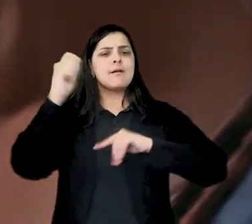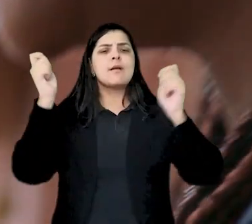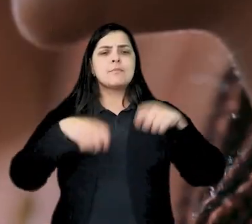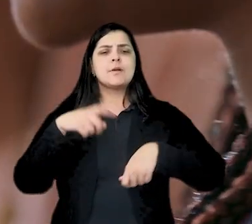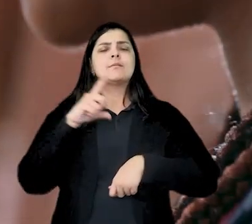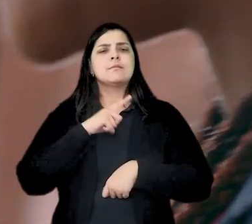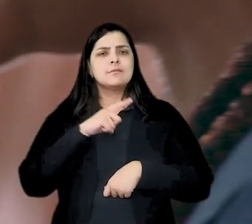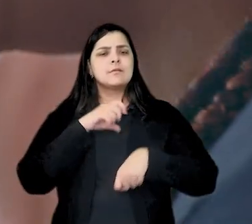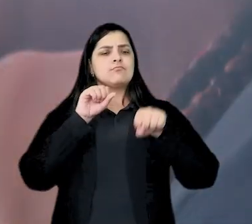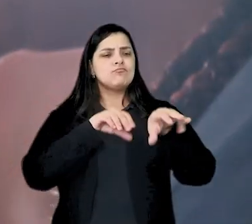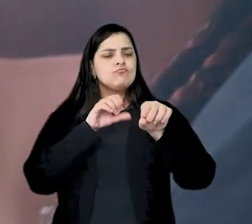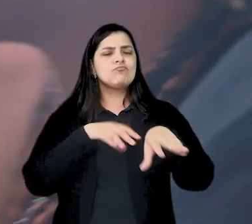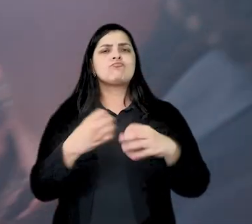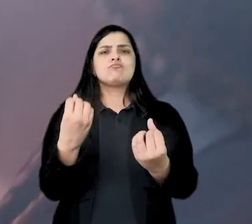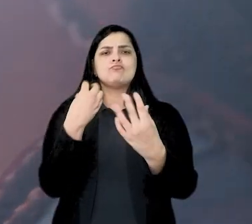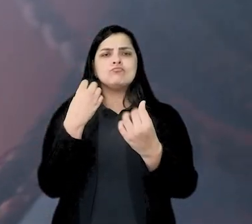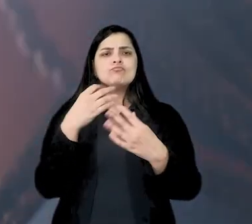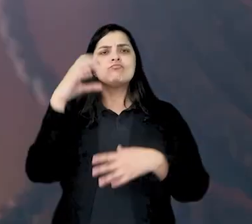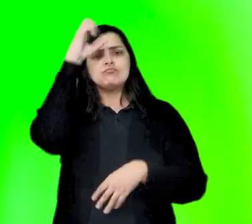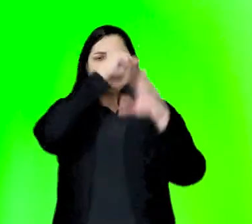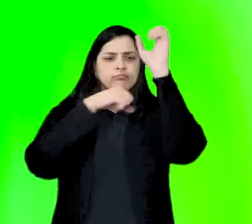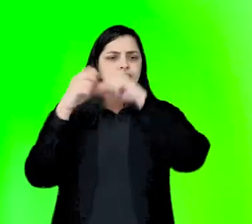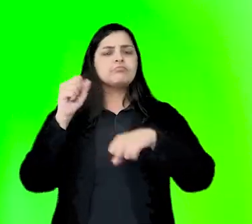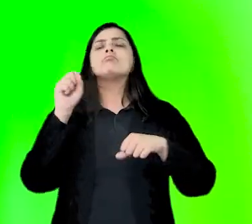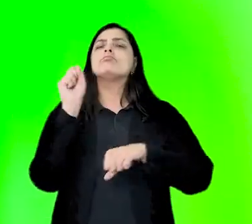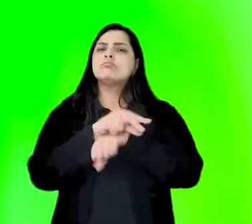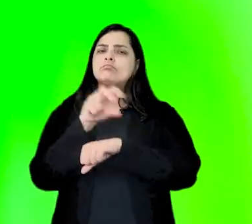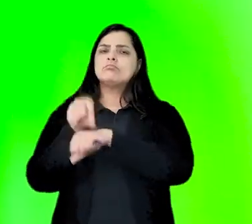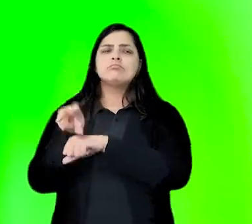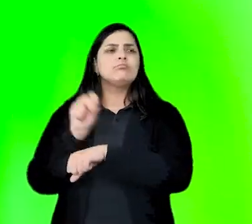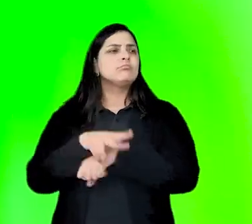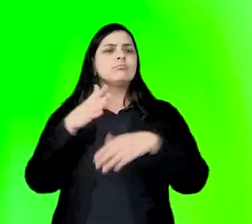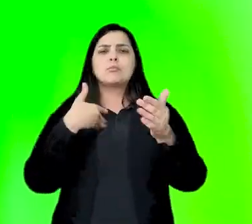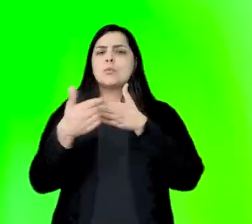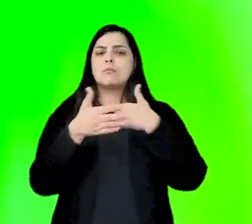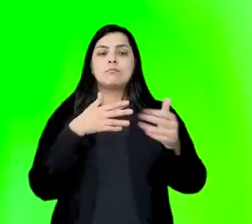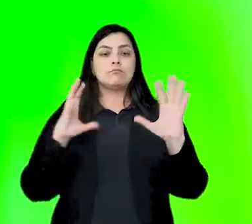estão capacitadas, estão se capacitando, estão prontas para exercer qualquer